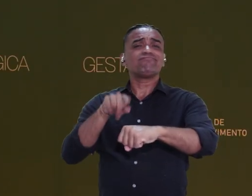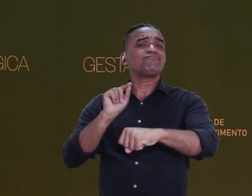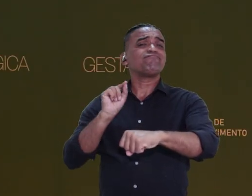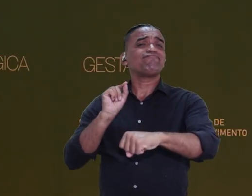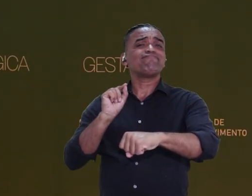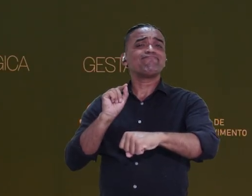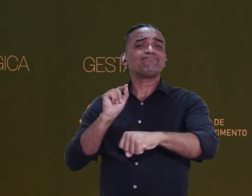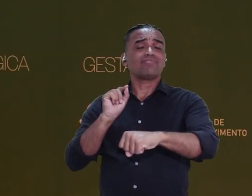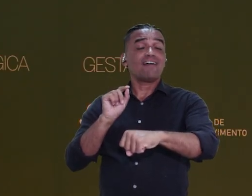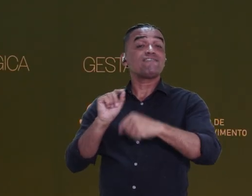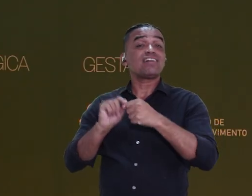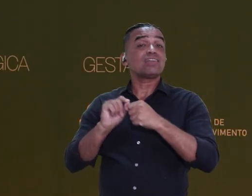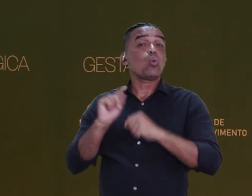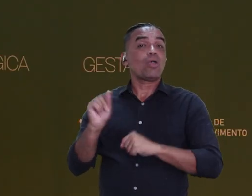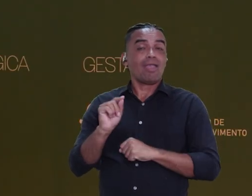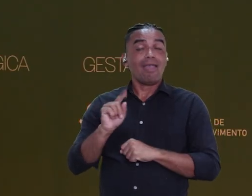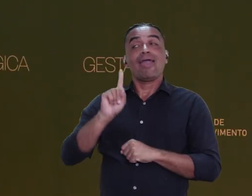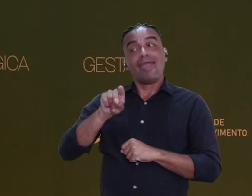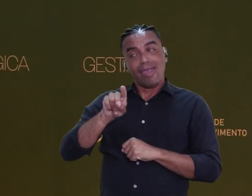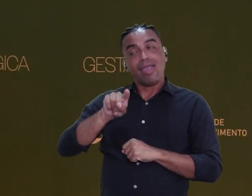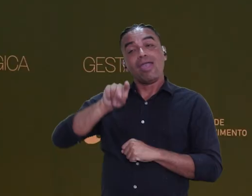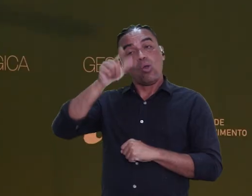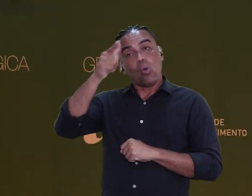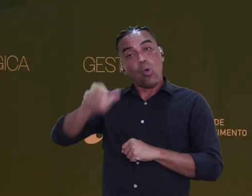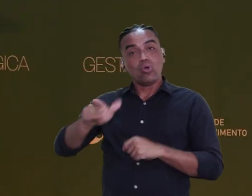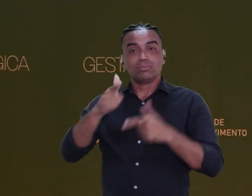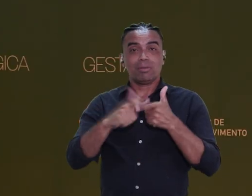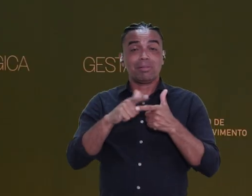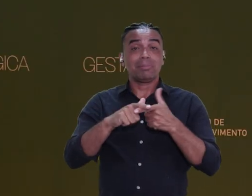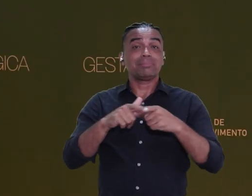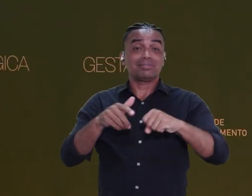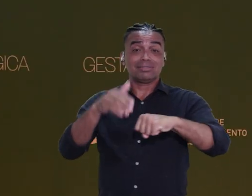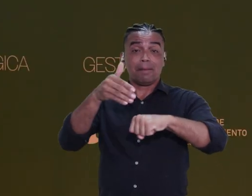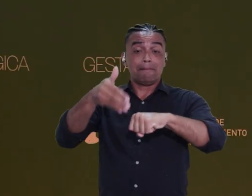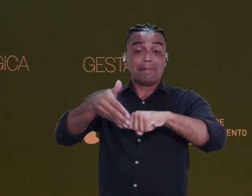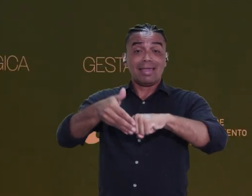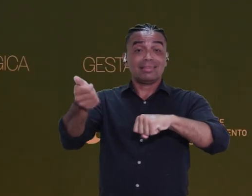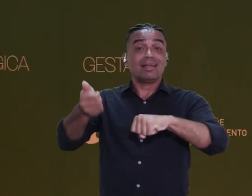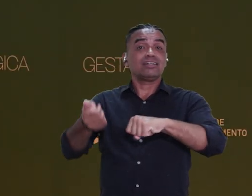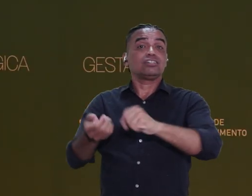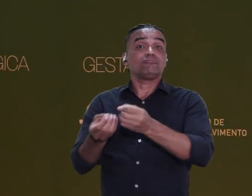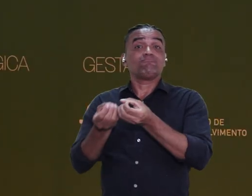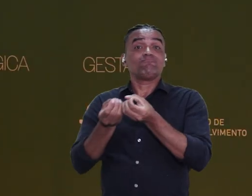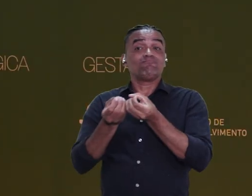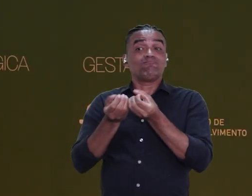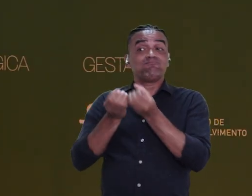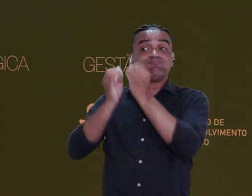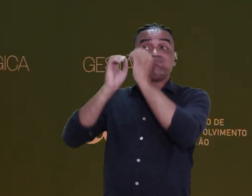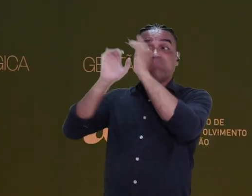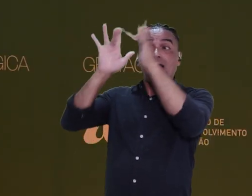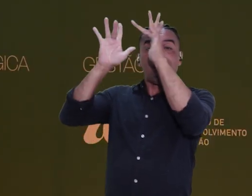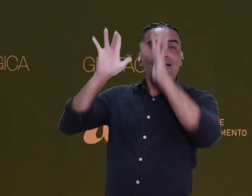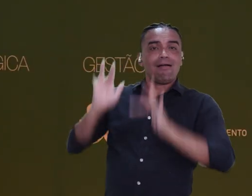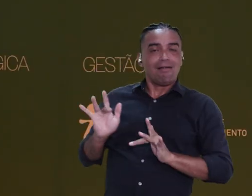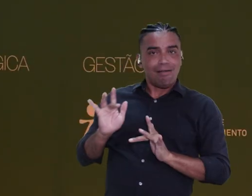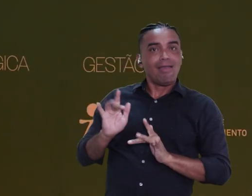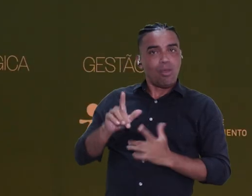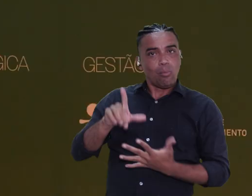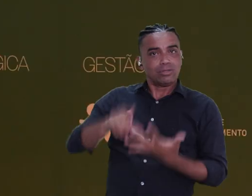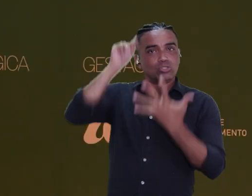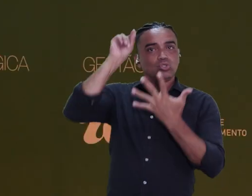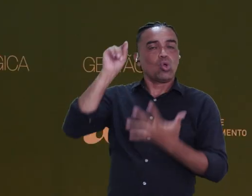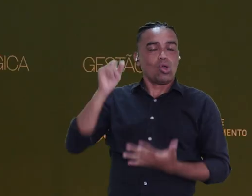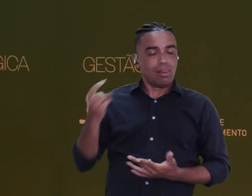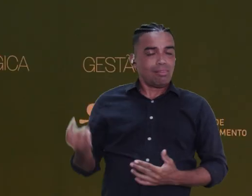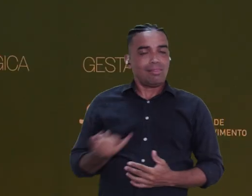Aí, esse é um outro ponto. Ela precisa ser removida. Acho que essa é uma decisão importante, se a